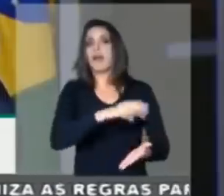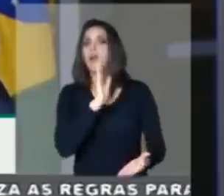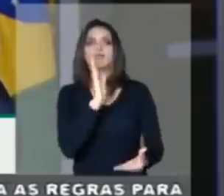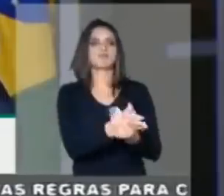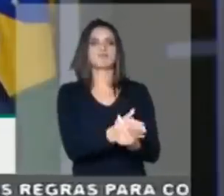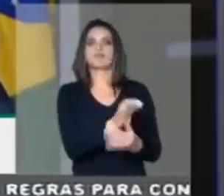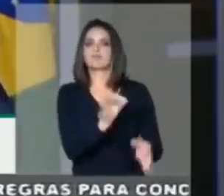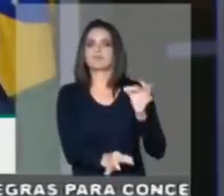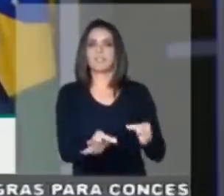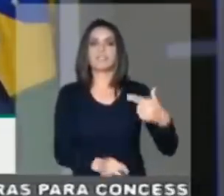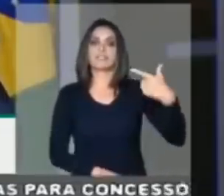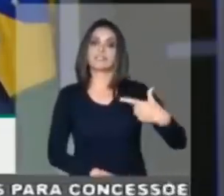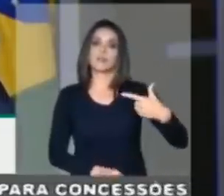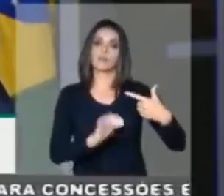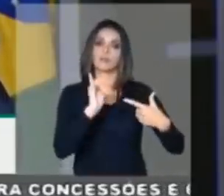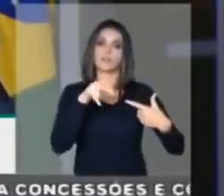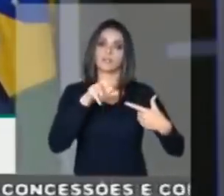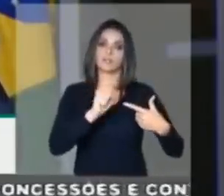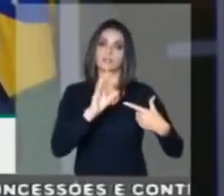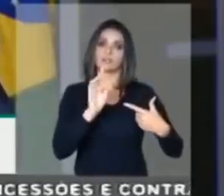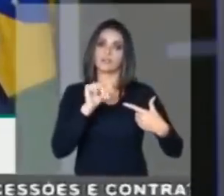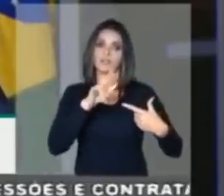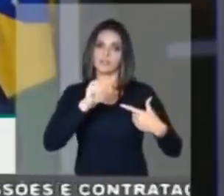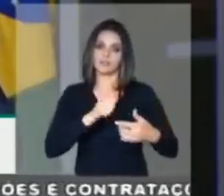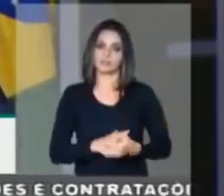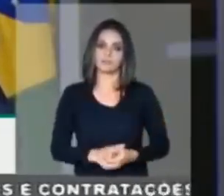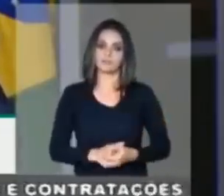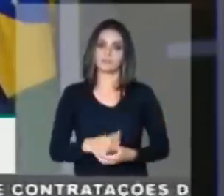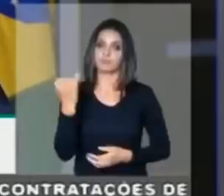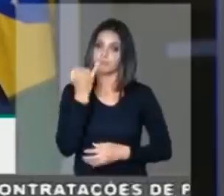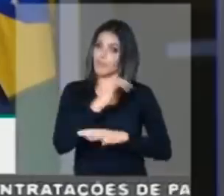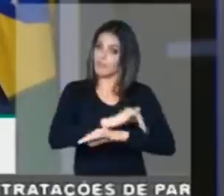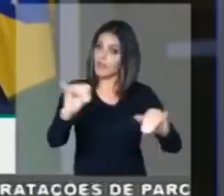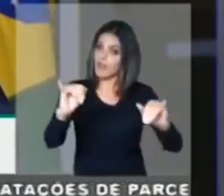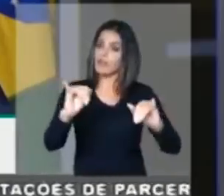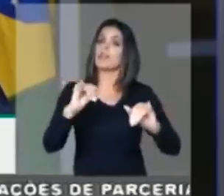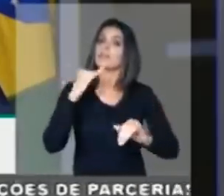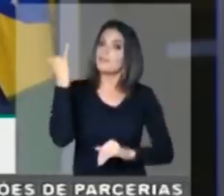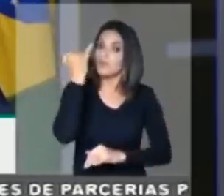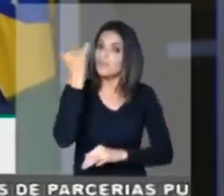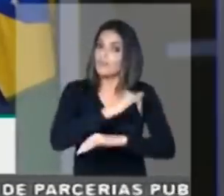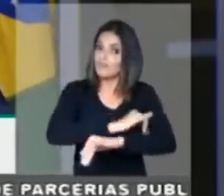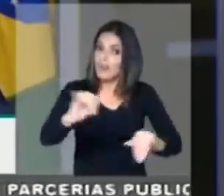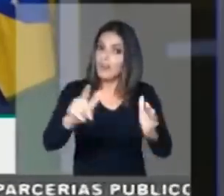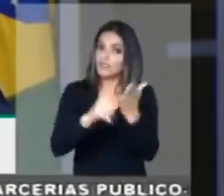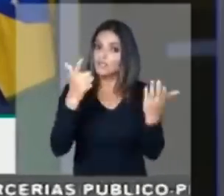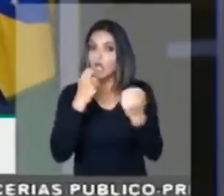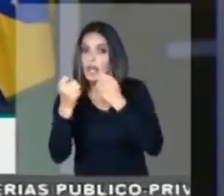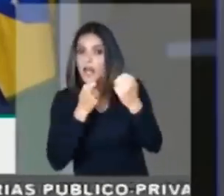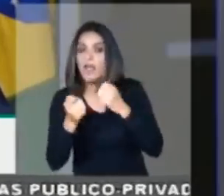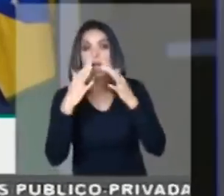em segunda instância, né? Vale ressaltar que não existe, aliás, é importante os veículos de imprensa